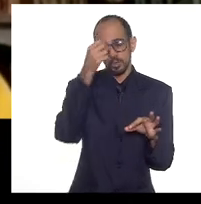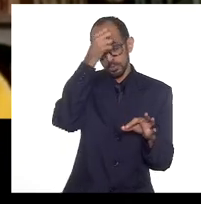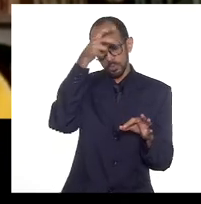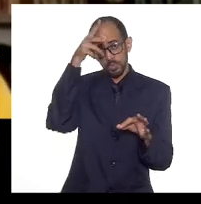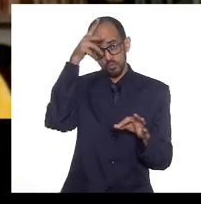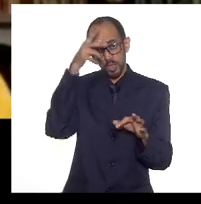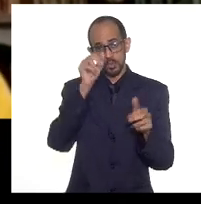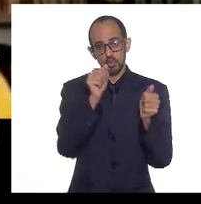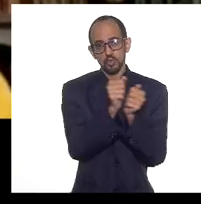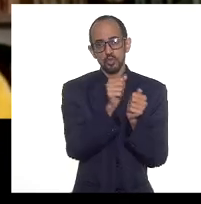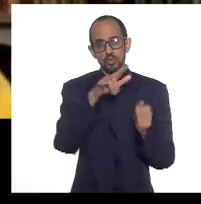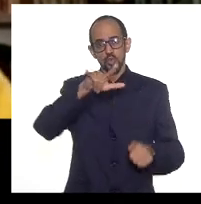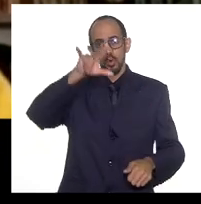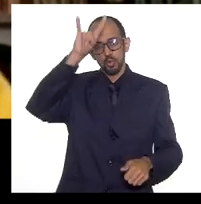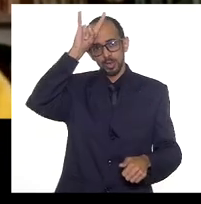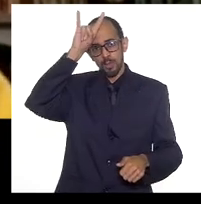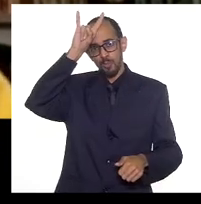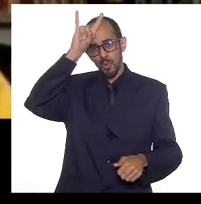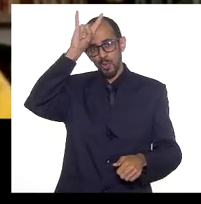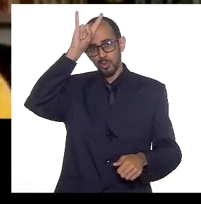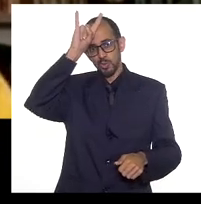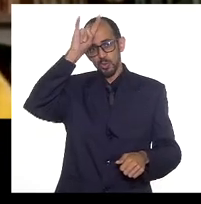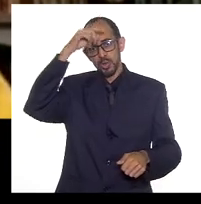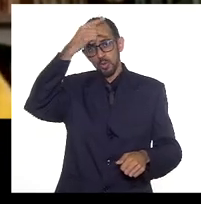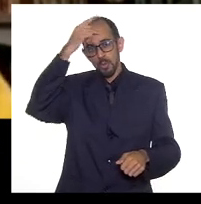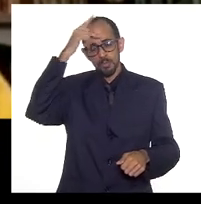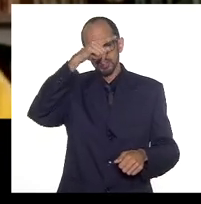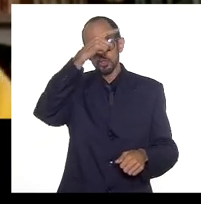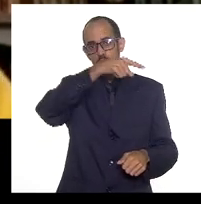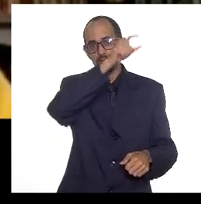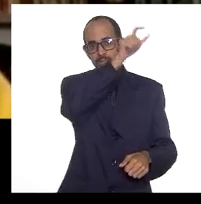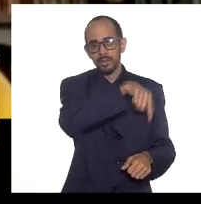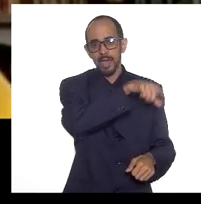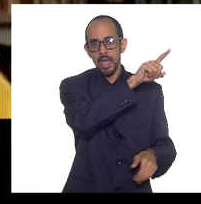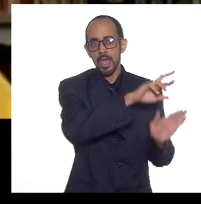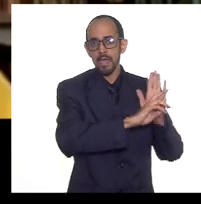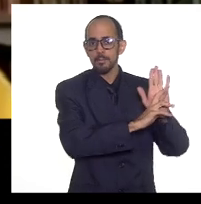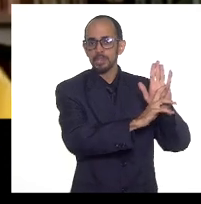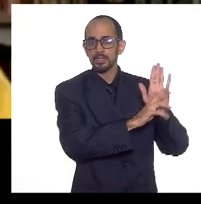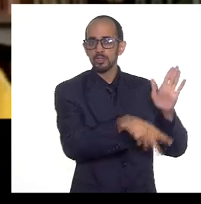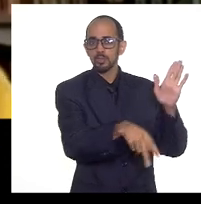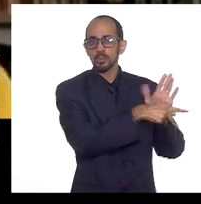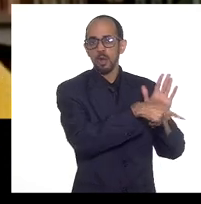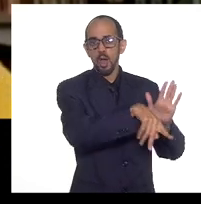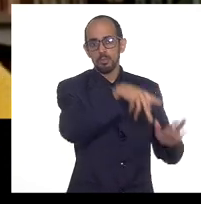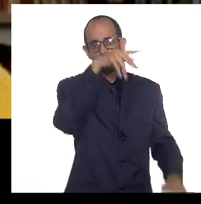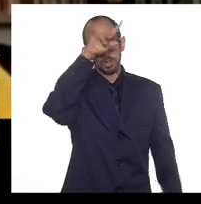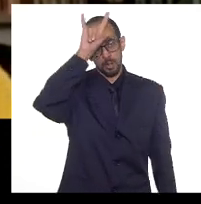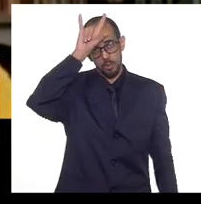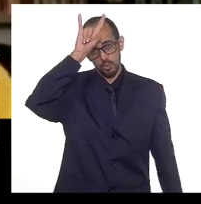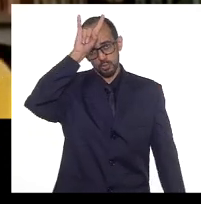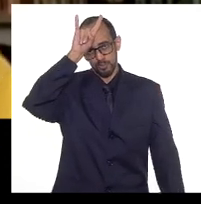demônio, com pessoas que são agentes do demônio e etc.